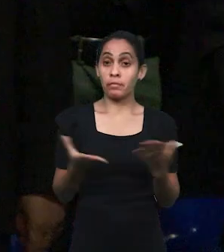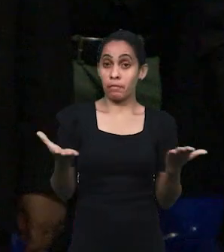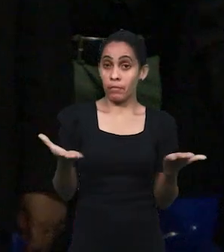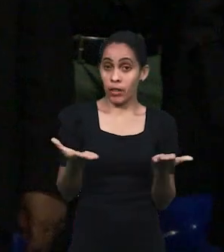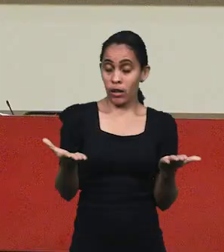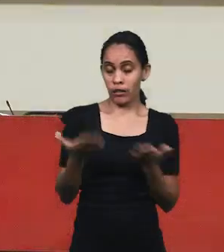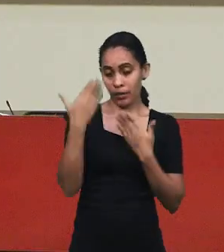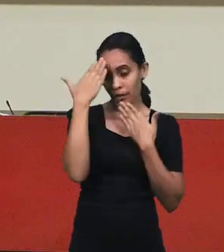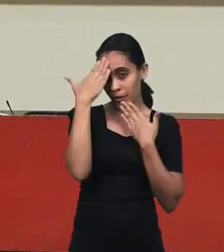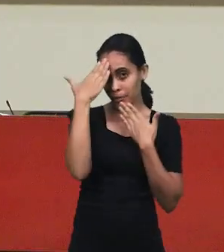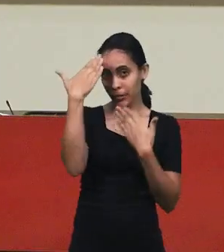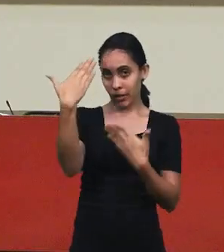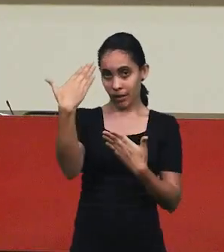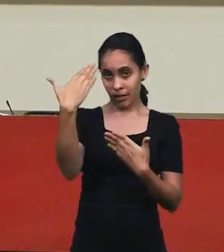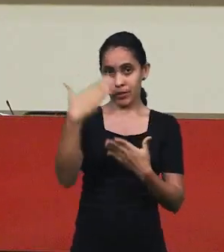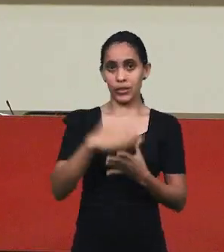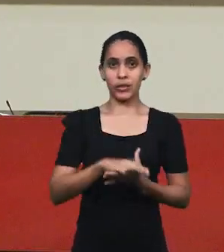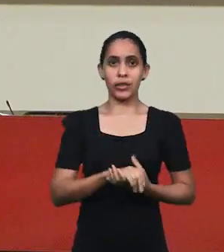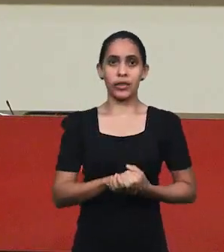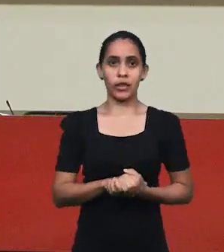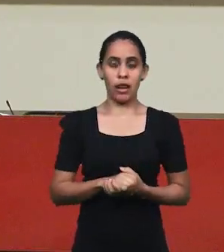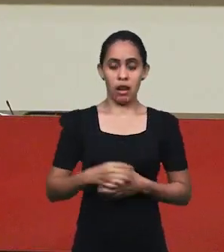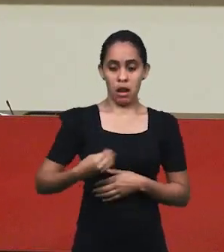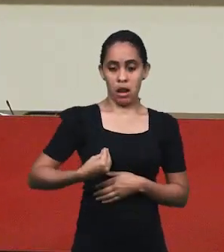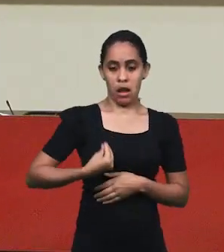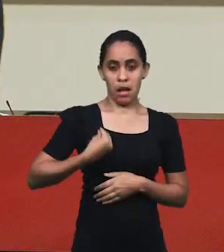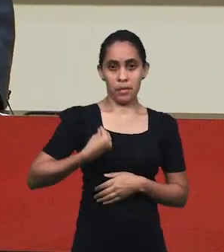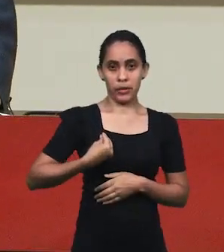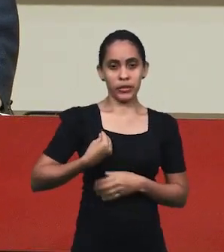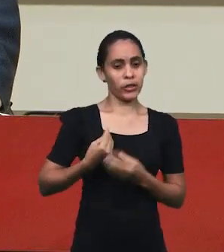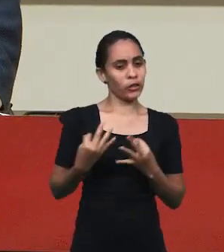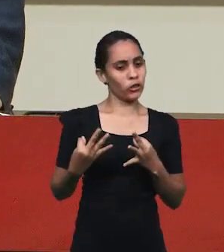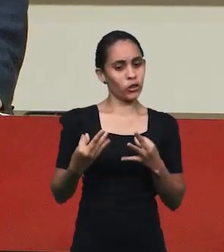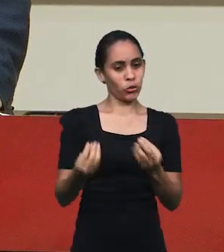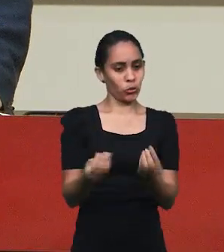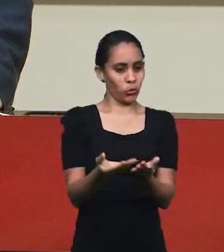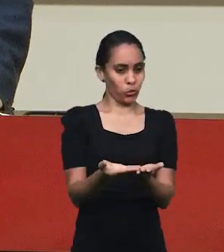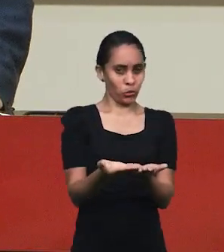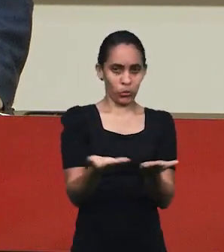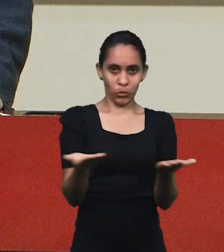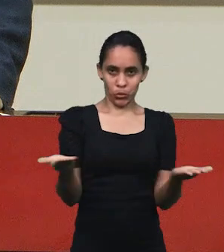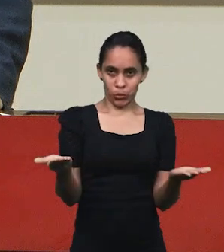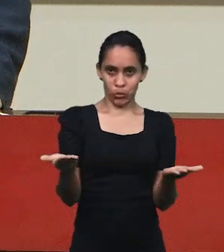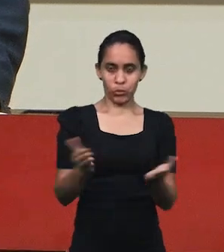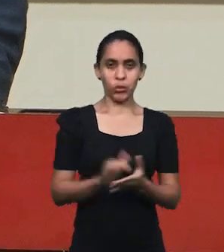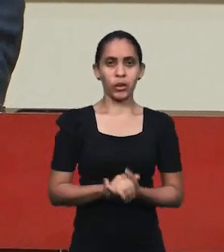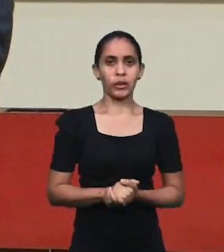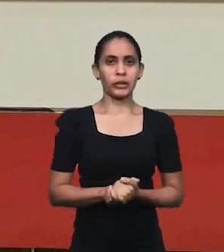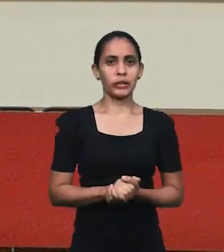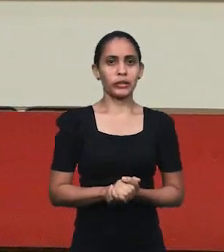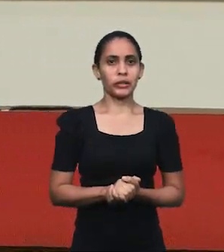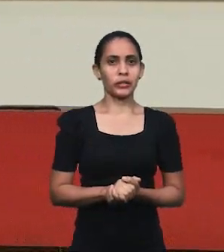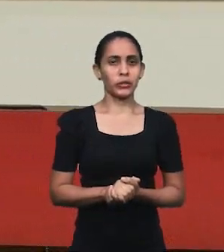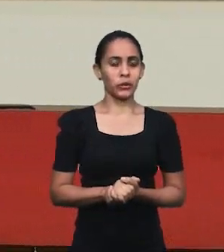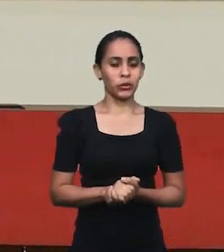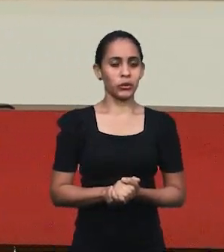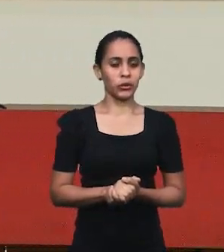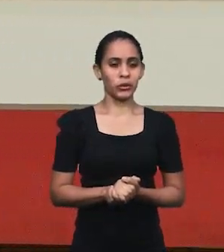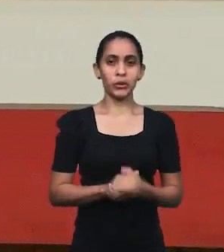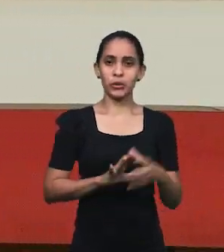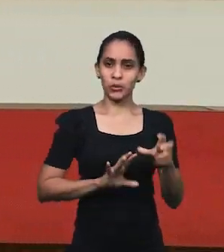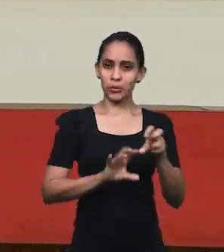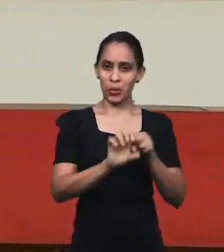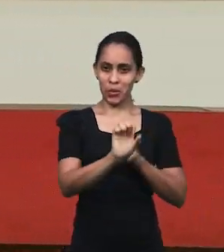eles, e em teu grande nome dizemos: a graça maravilhosa do